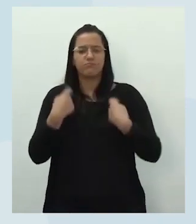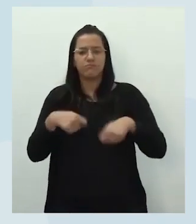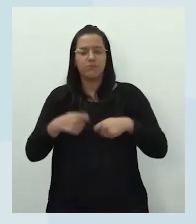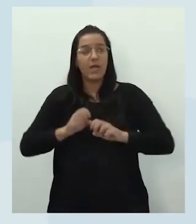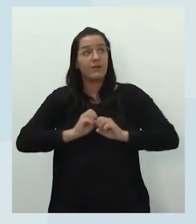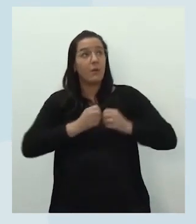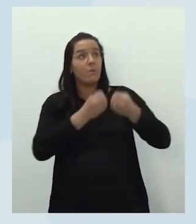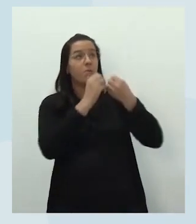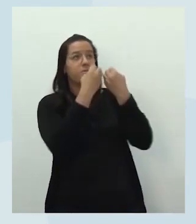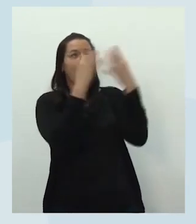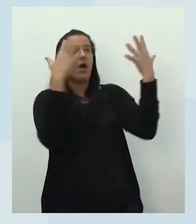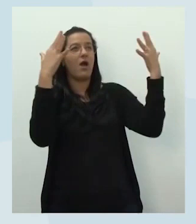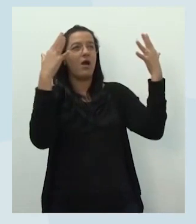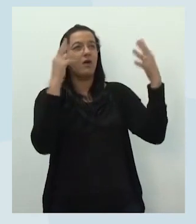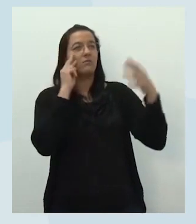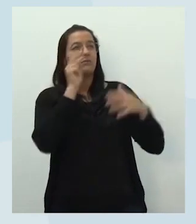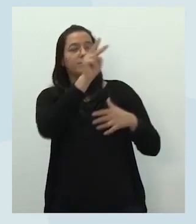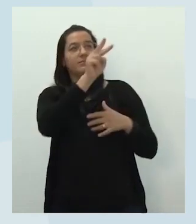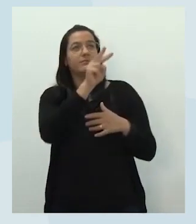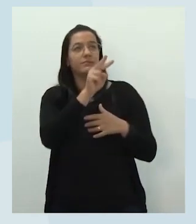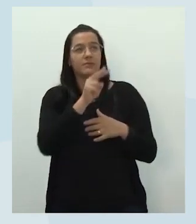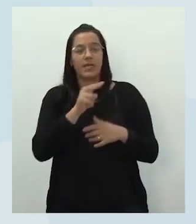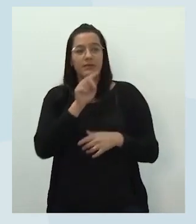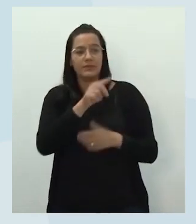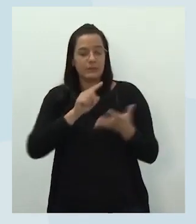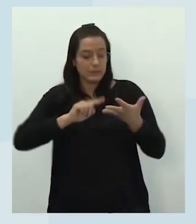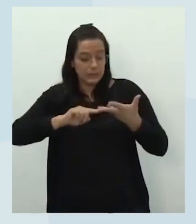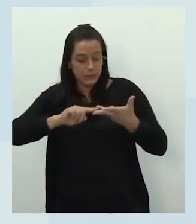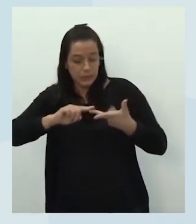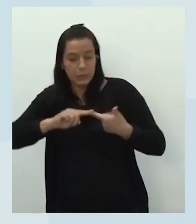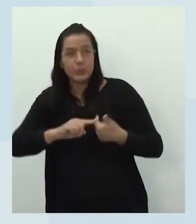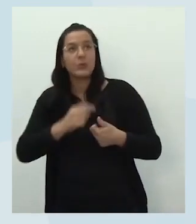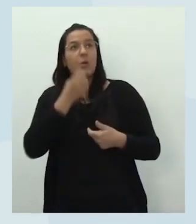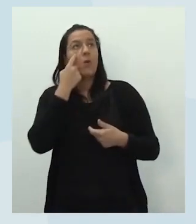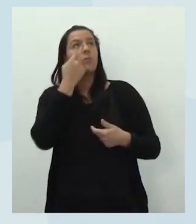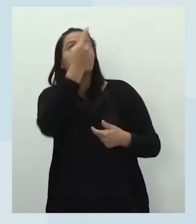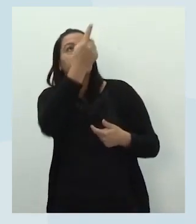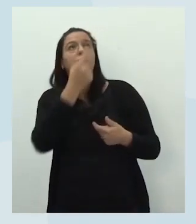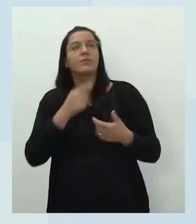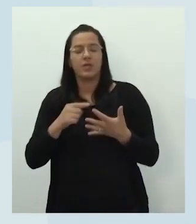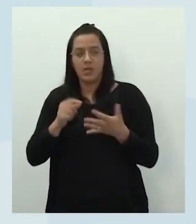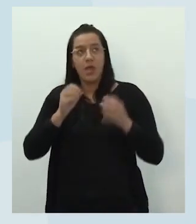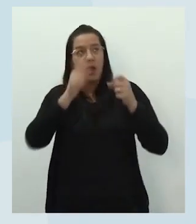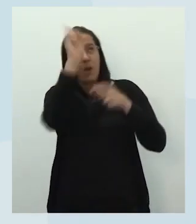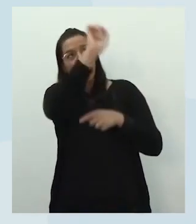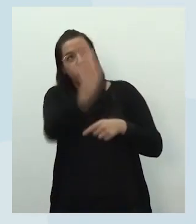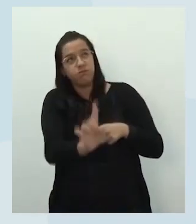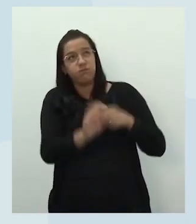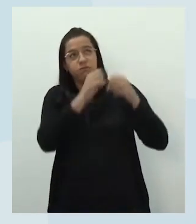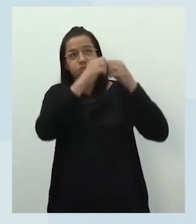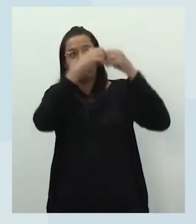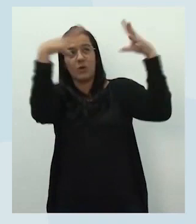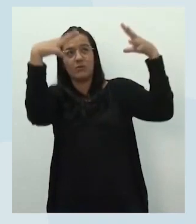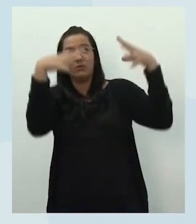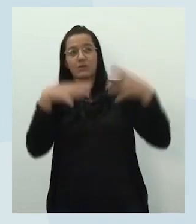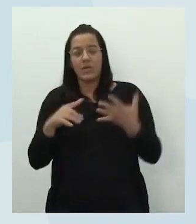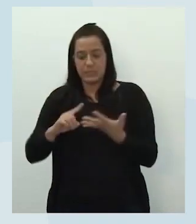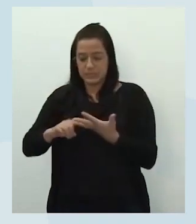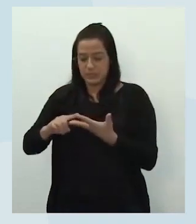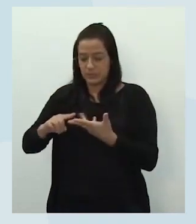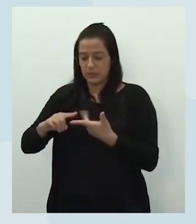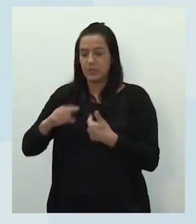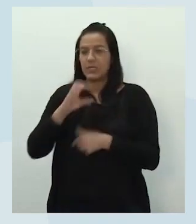clarão. Instintivamente, começam a contar, pois aprenderam nas aulas que o som viaja